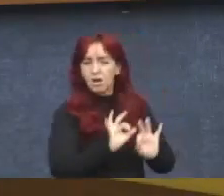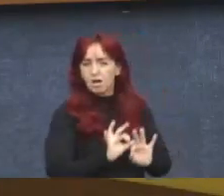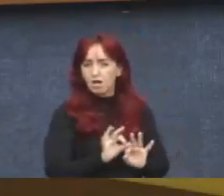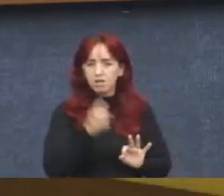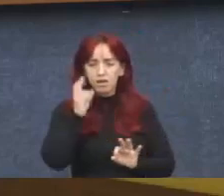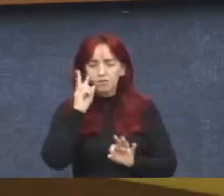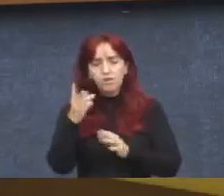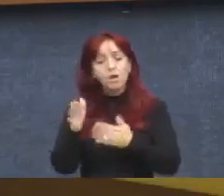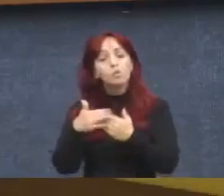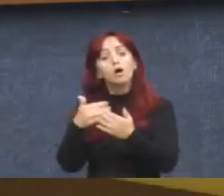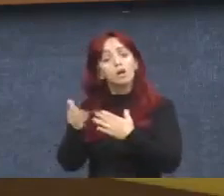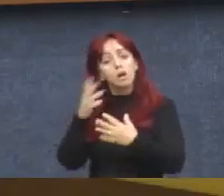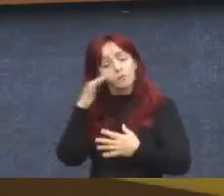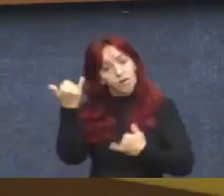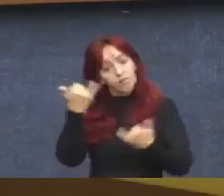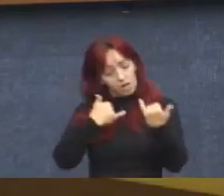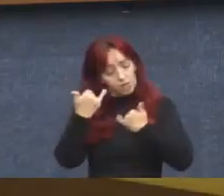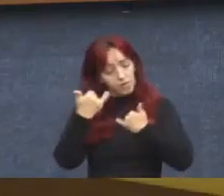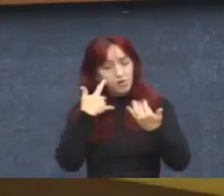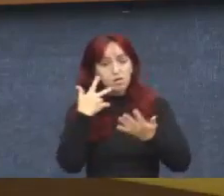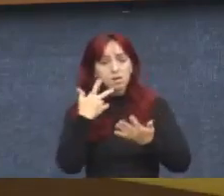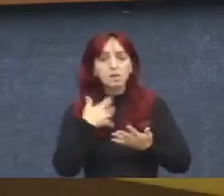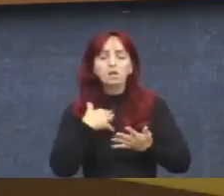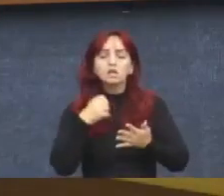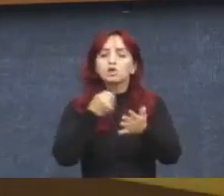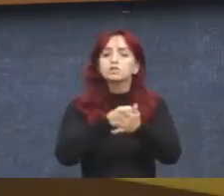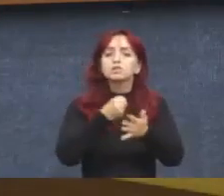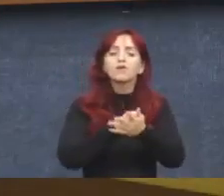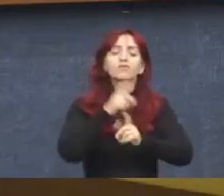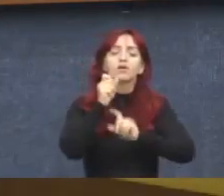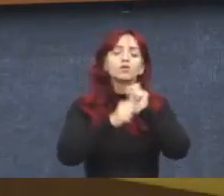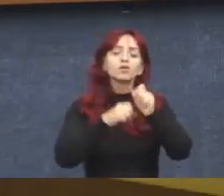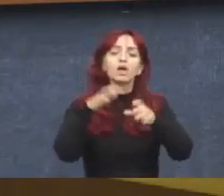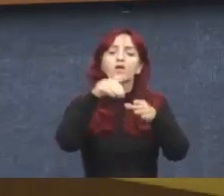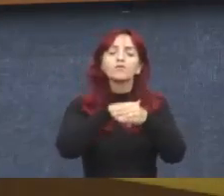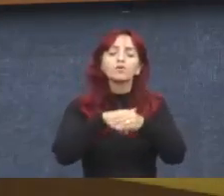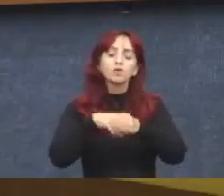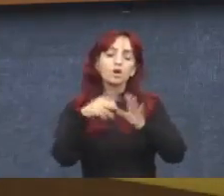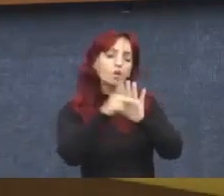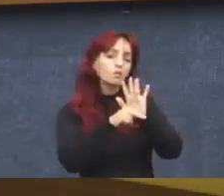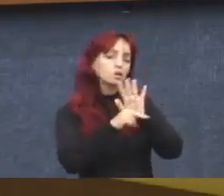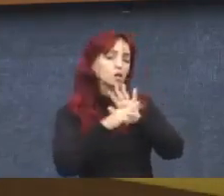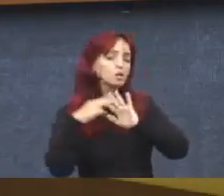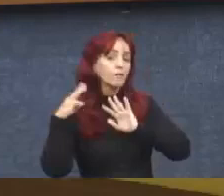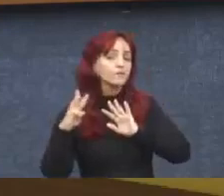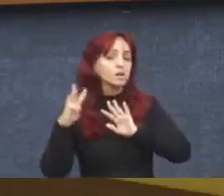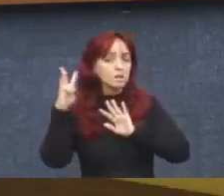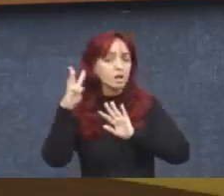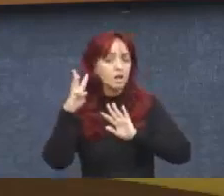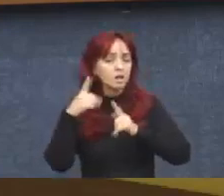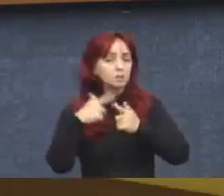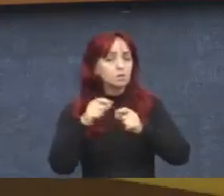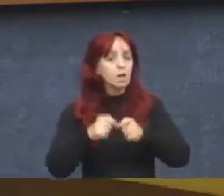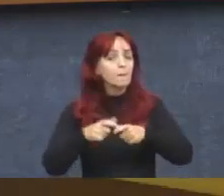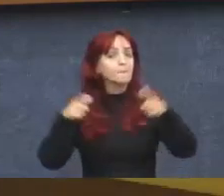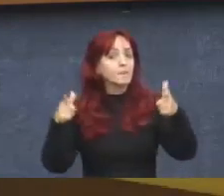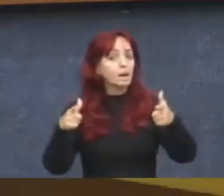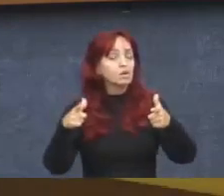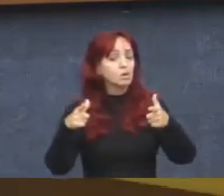um, e eu desafio a ver quem votou nos projetos do Vanderlei, a grande maioria a favor aqui nessa